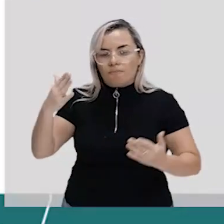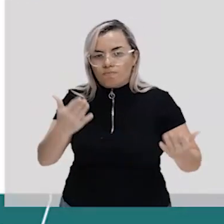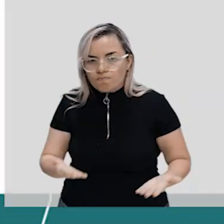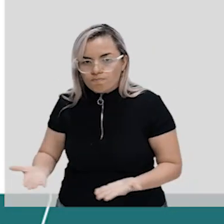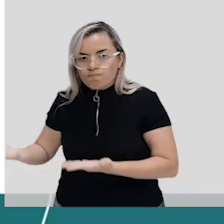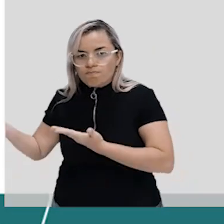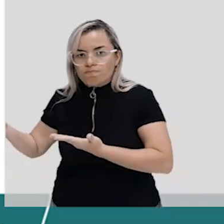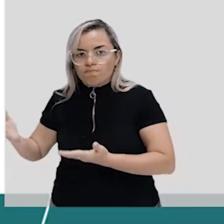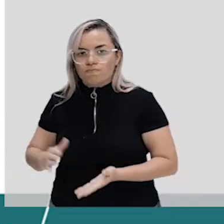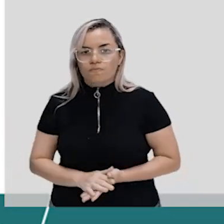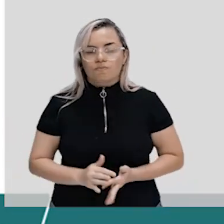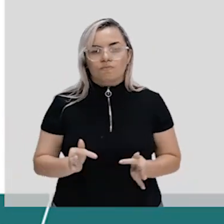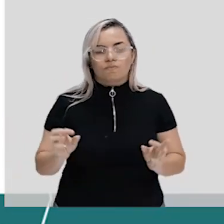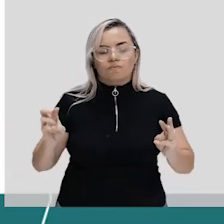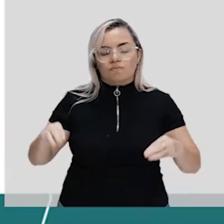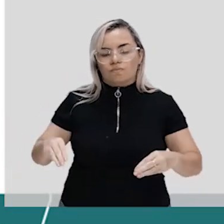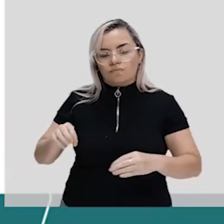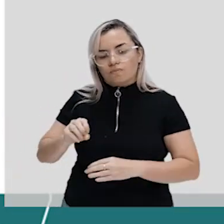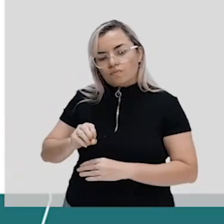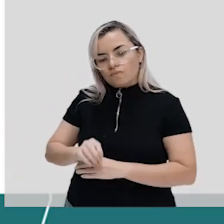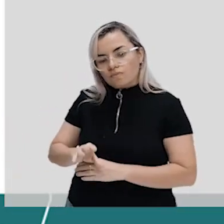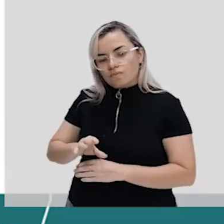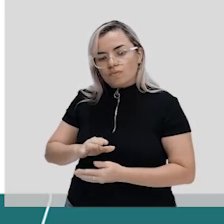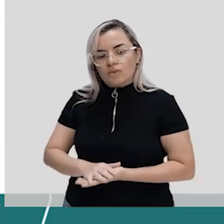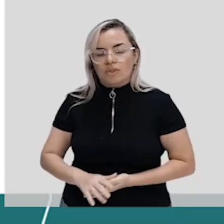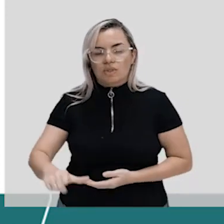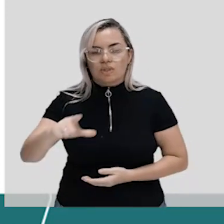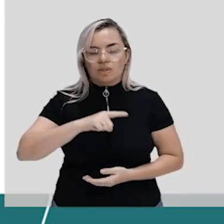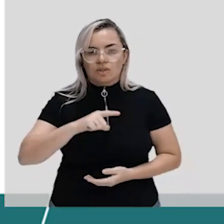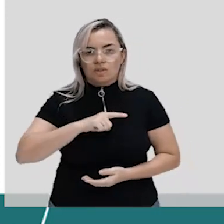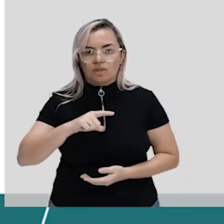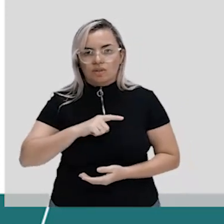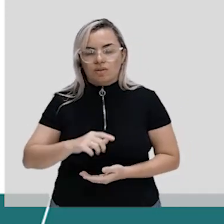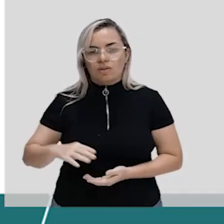slide. Nós temos na ciência as hipóteses